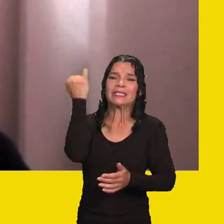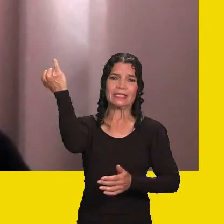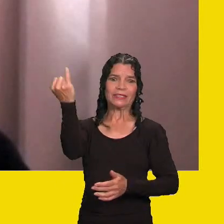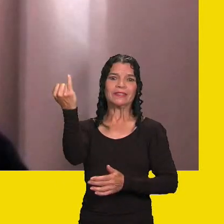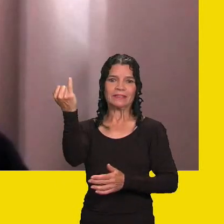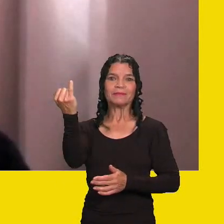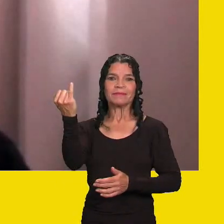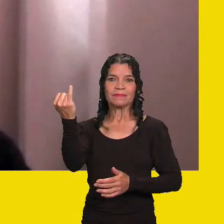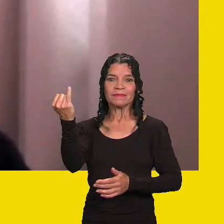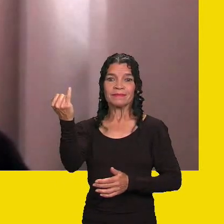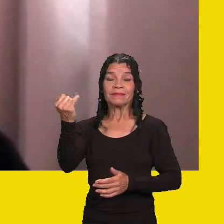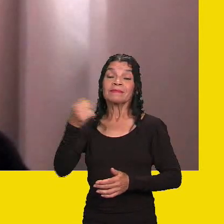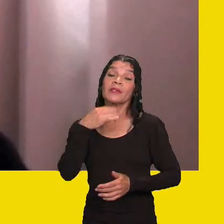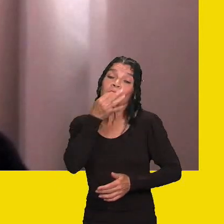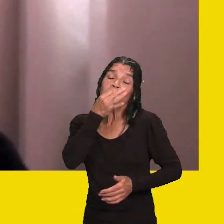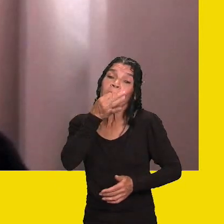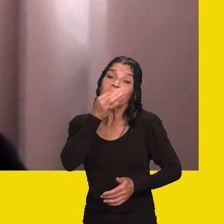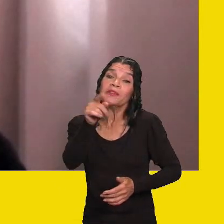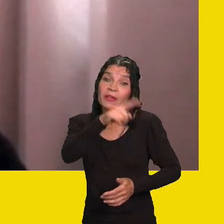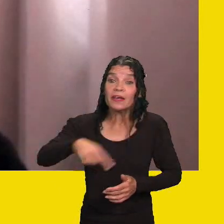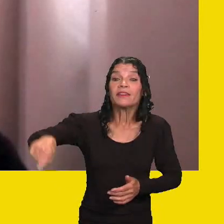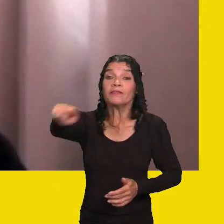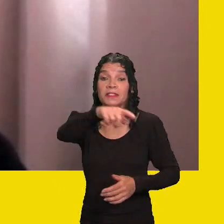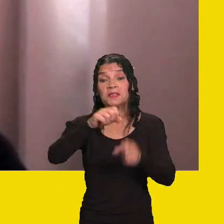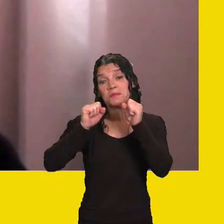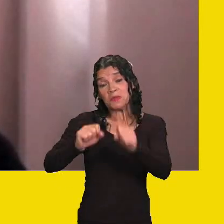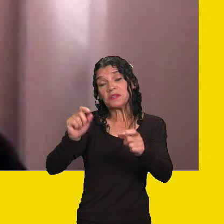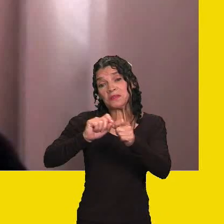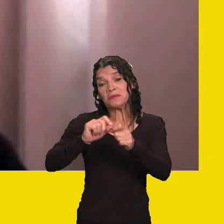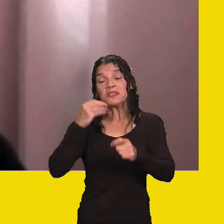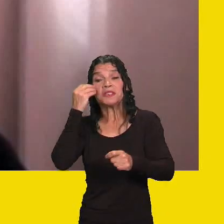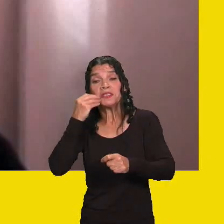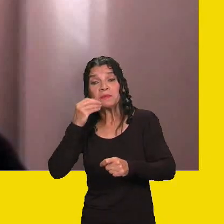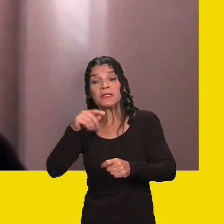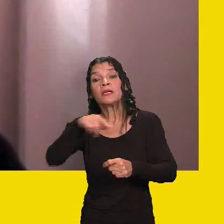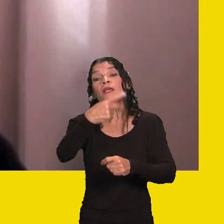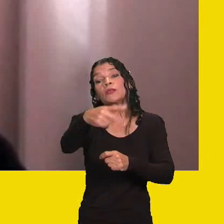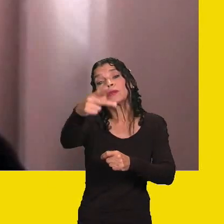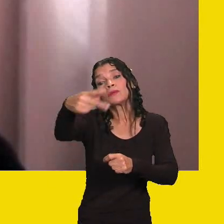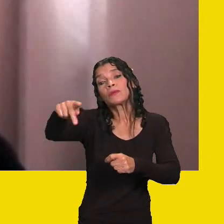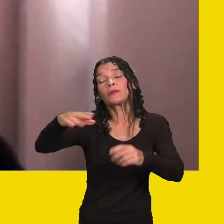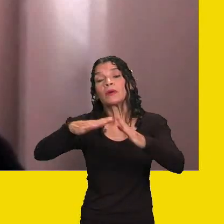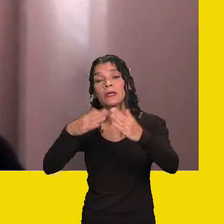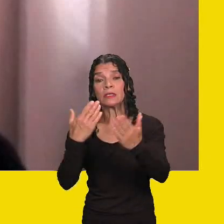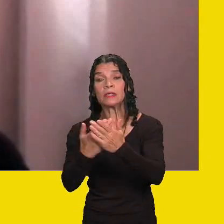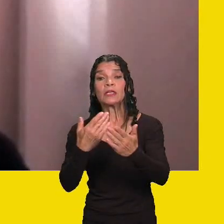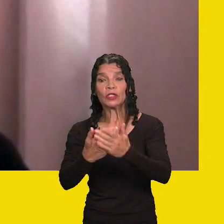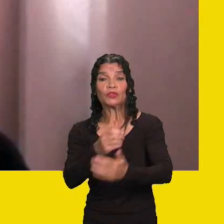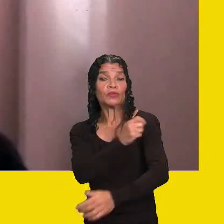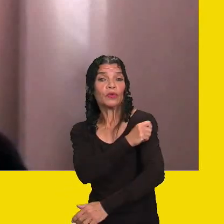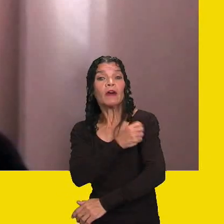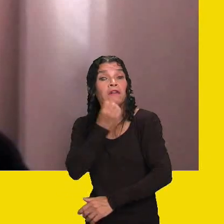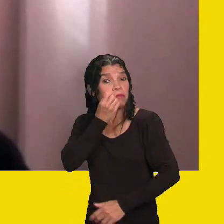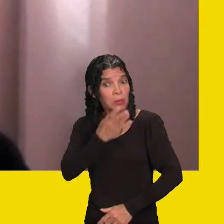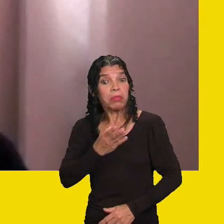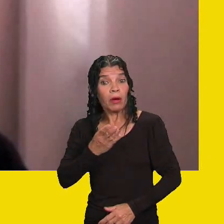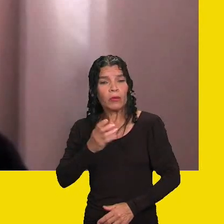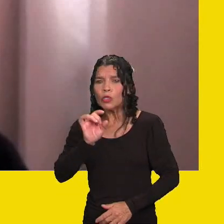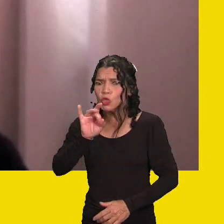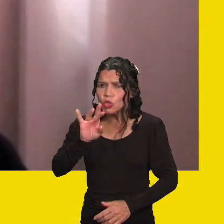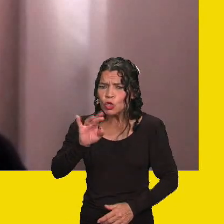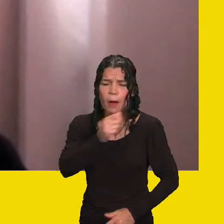Eu sugiro que vocês possam fazer essa experiência com seus estudantes, porque foi muito bom, não só para eles,